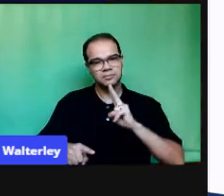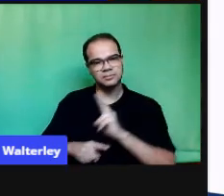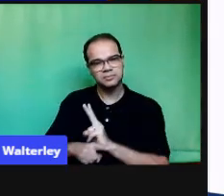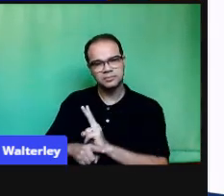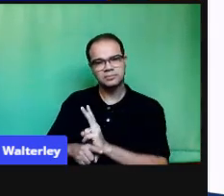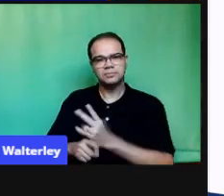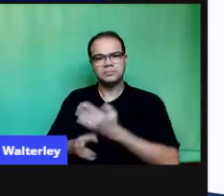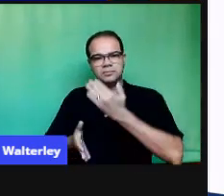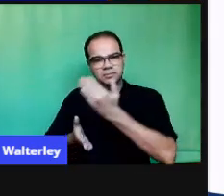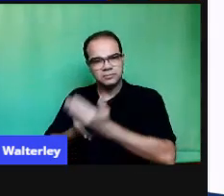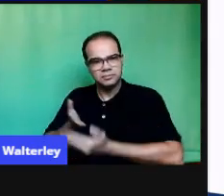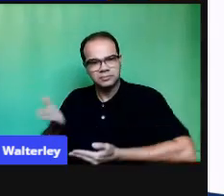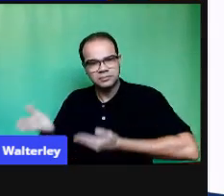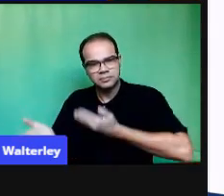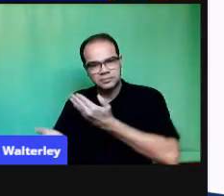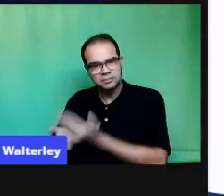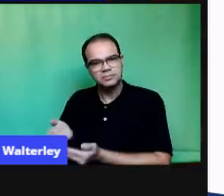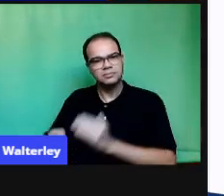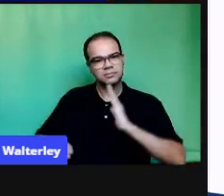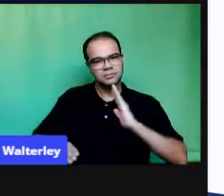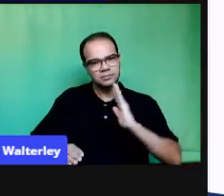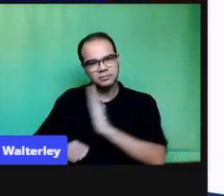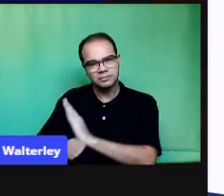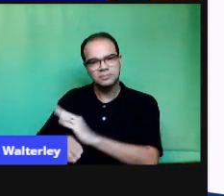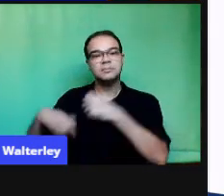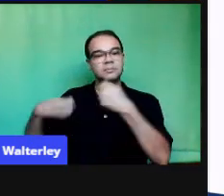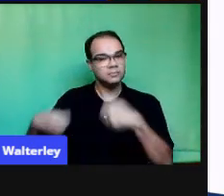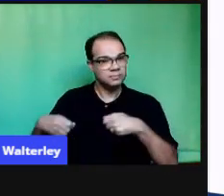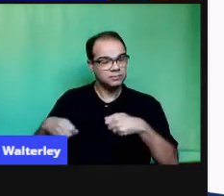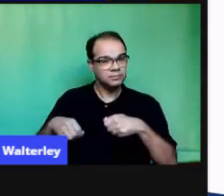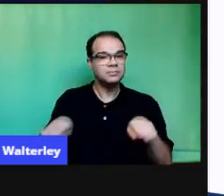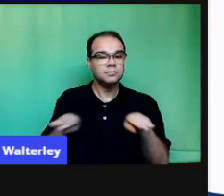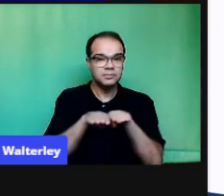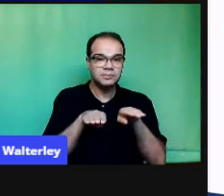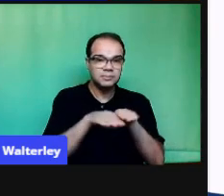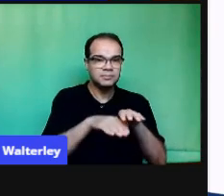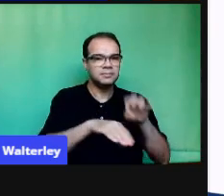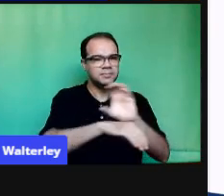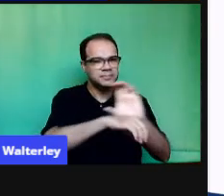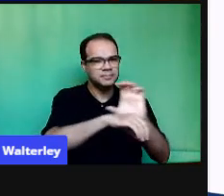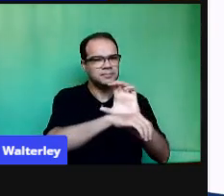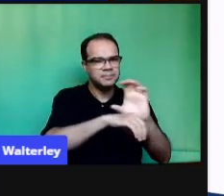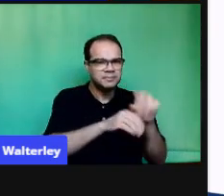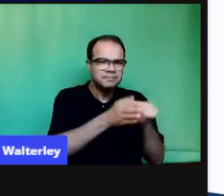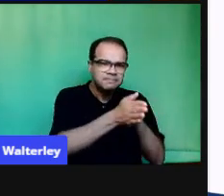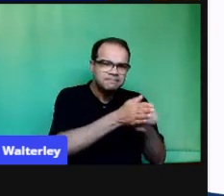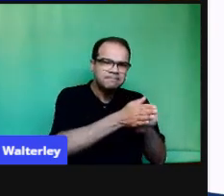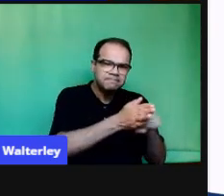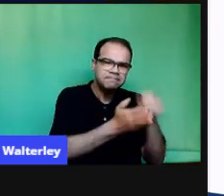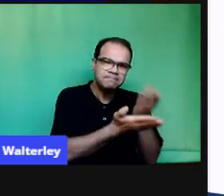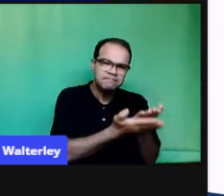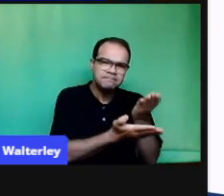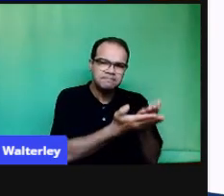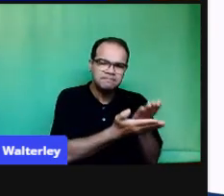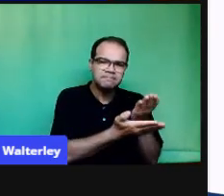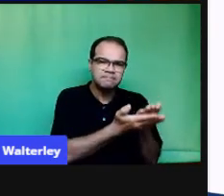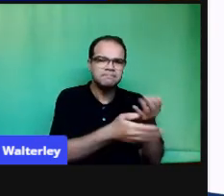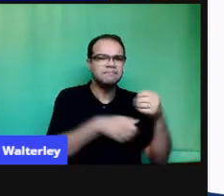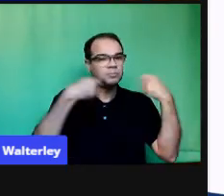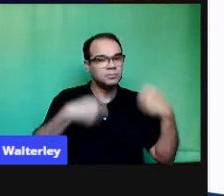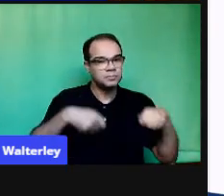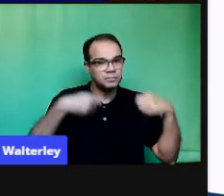avaliação que deveria ser pautada em evidências científicas, né? E que essas evidências deveriam